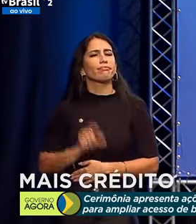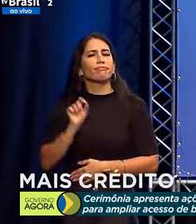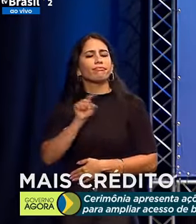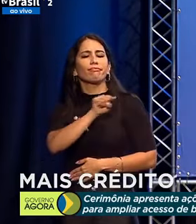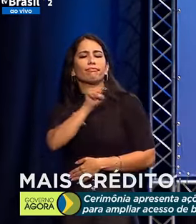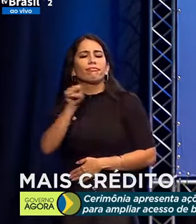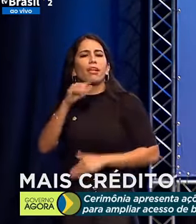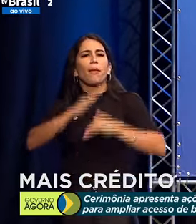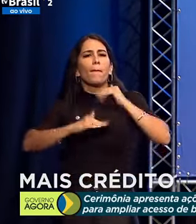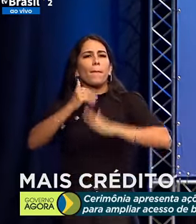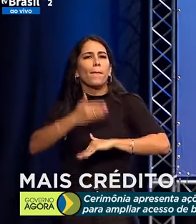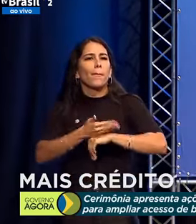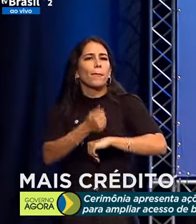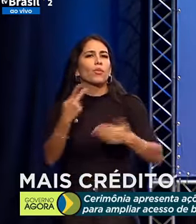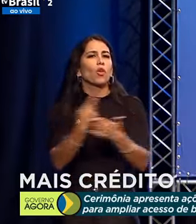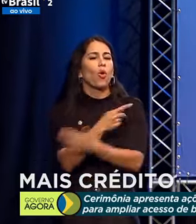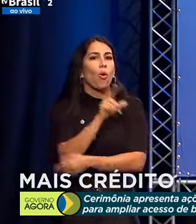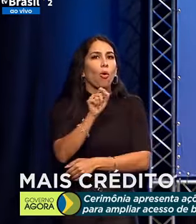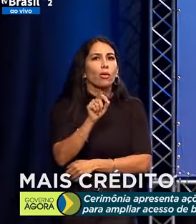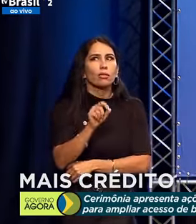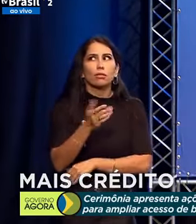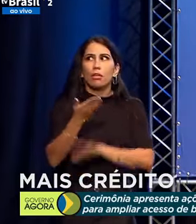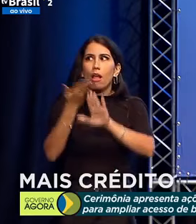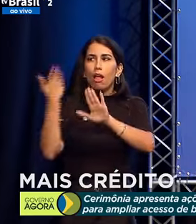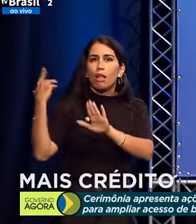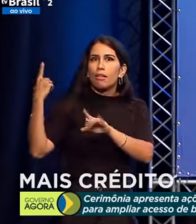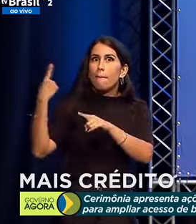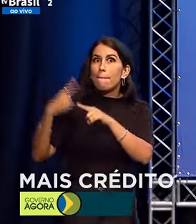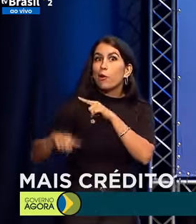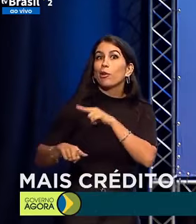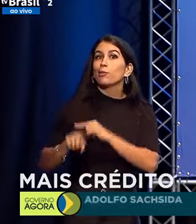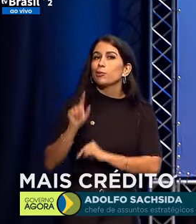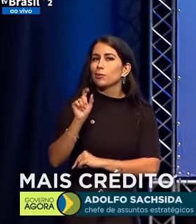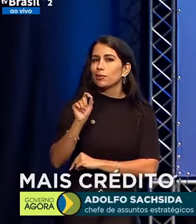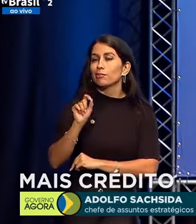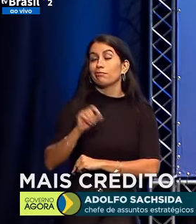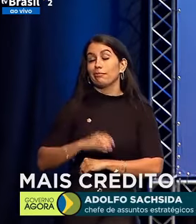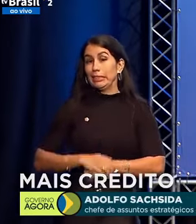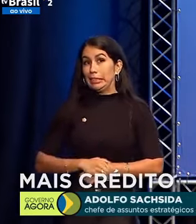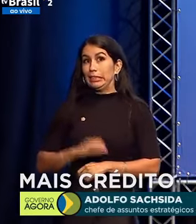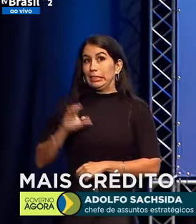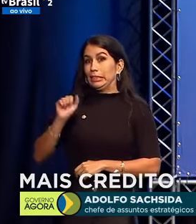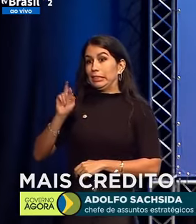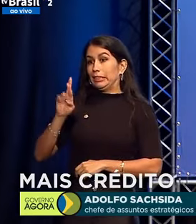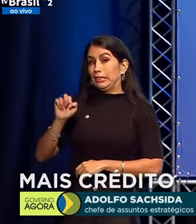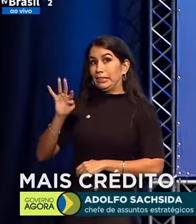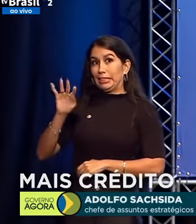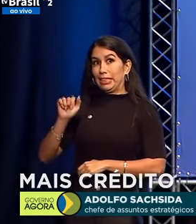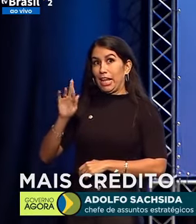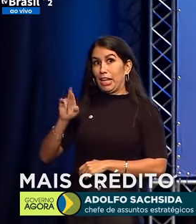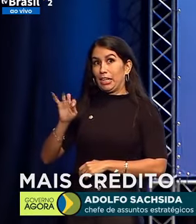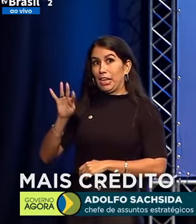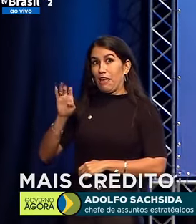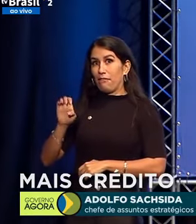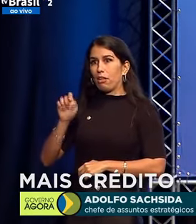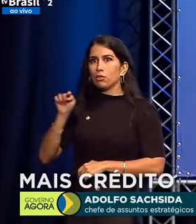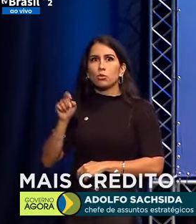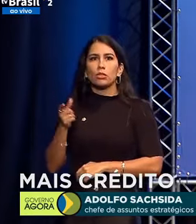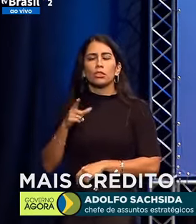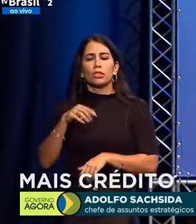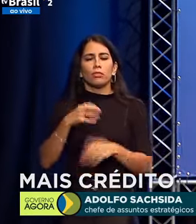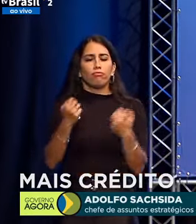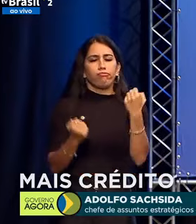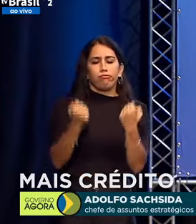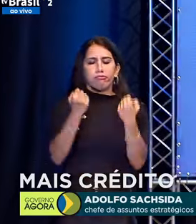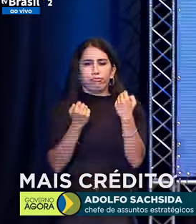dos caminhoneiros usava uma coisa que é proibida por lei, mas que era usado, que era a carta frete. Obrigava o caminhoneiro a parar em determinado posto,